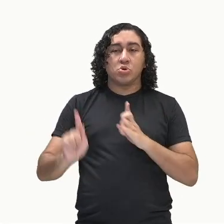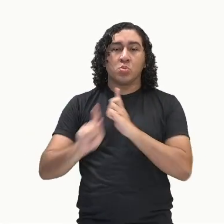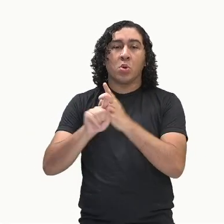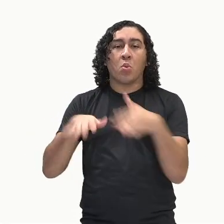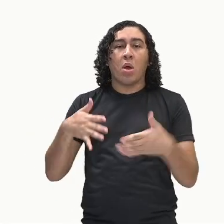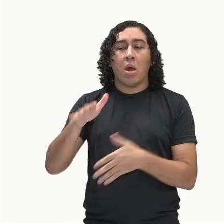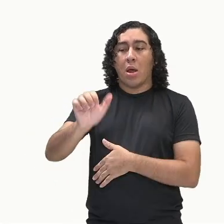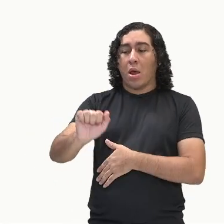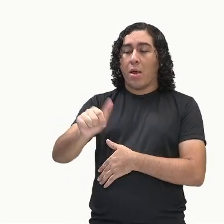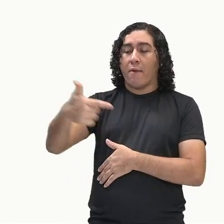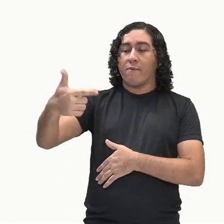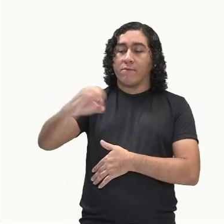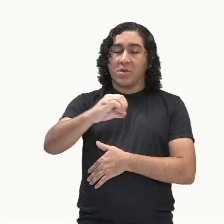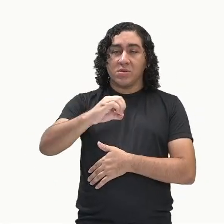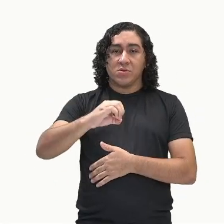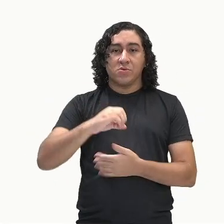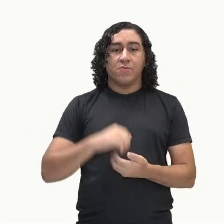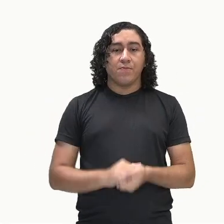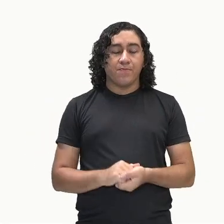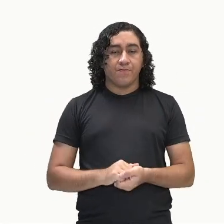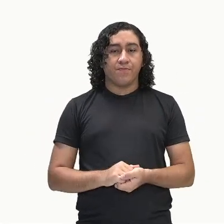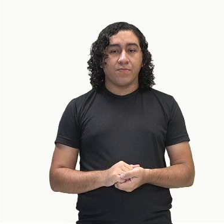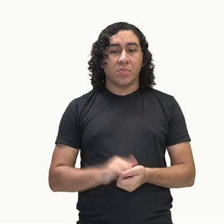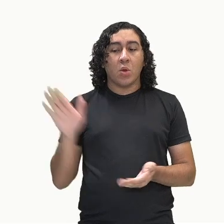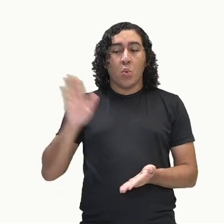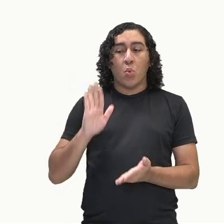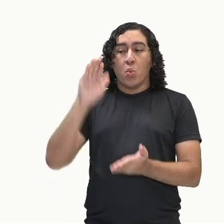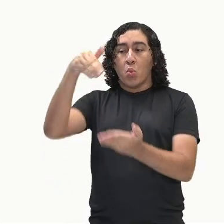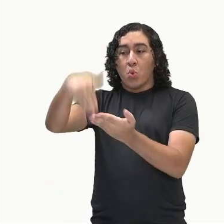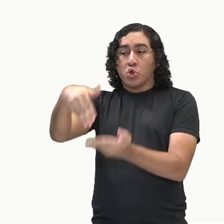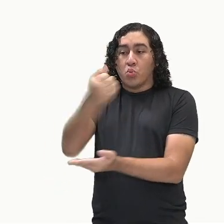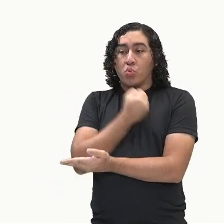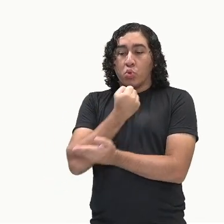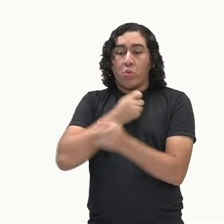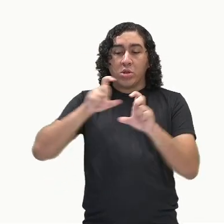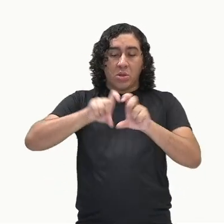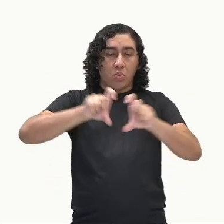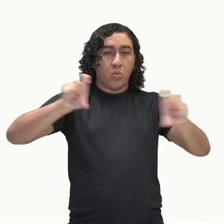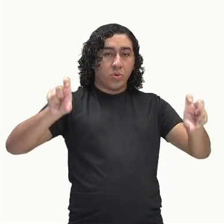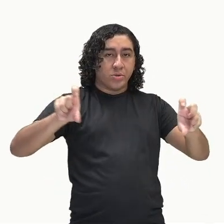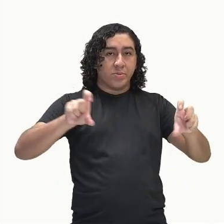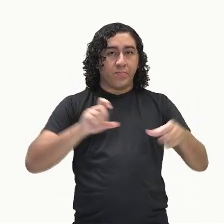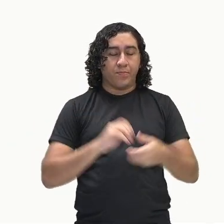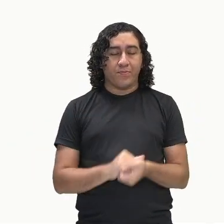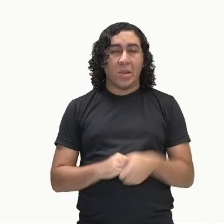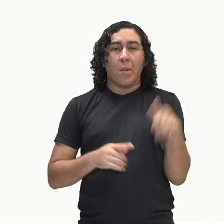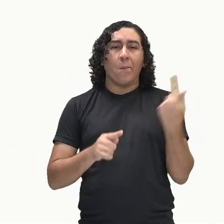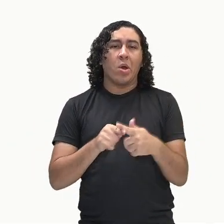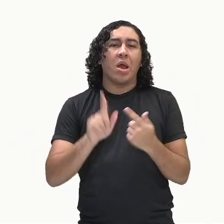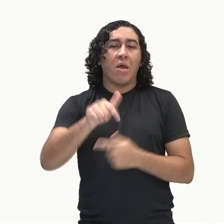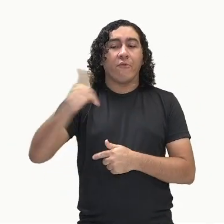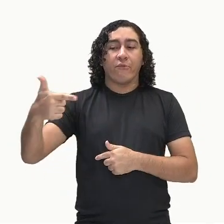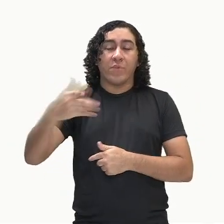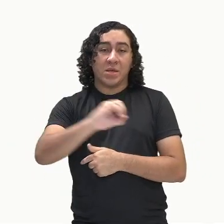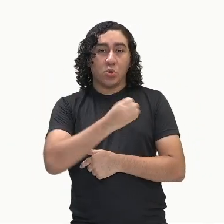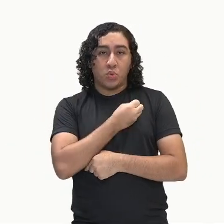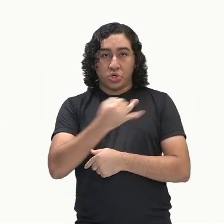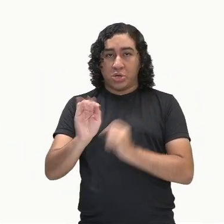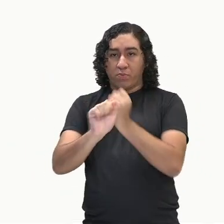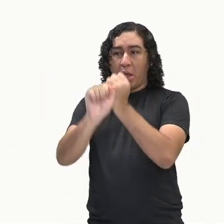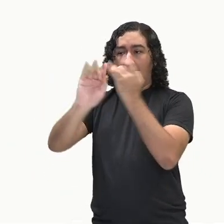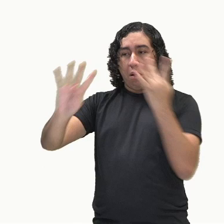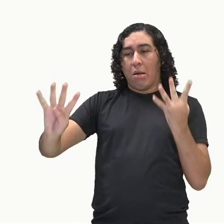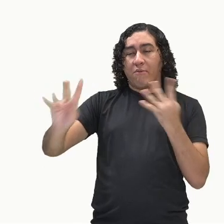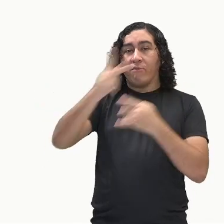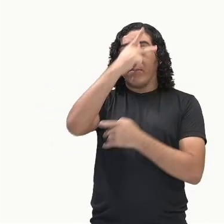é A20. Ou seja, o último termo dessa sequência numérica. Porque não são 20 senhas, né? Se são